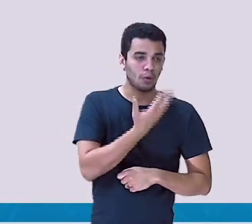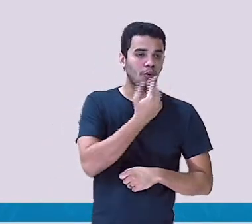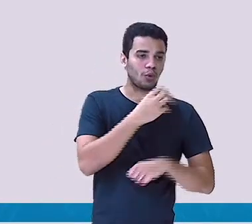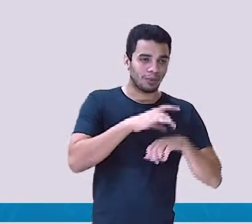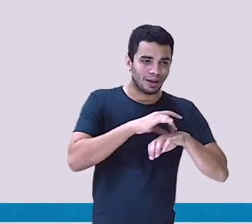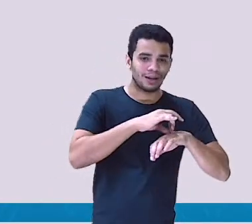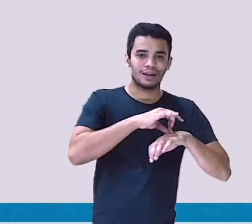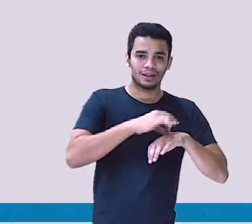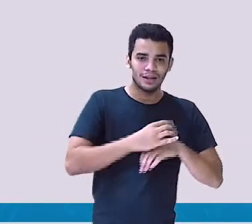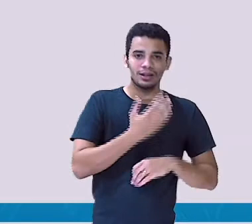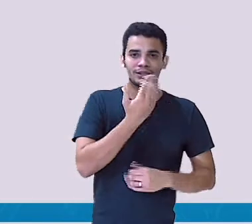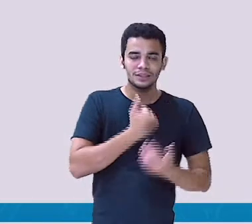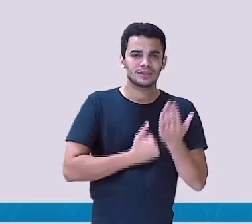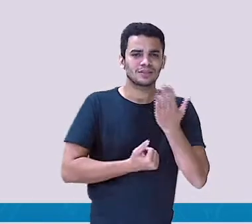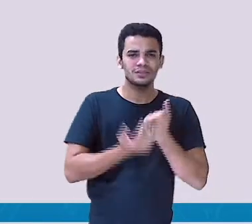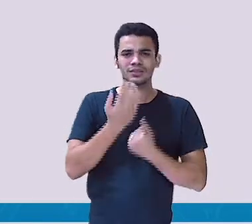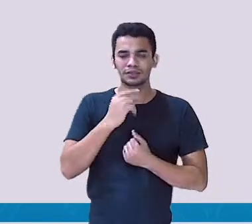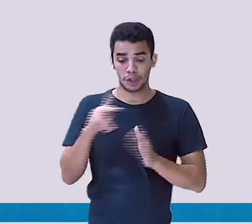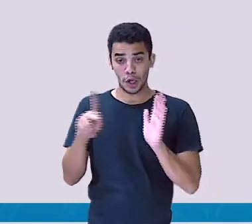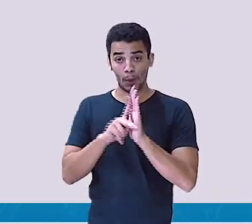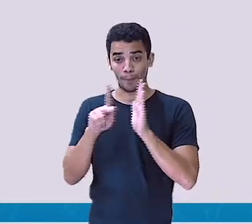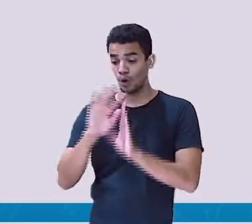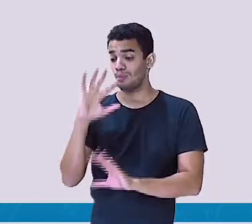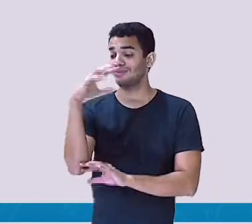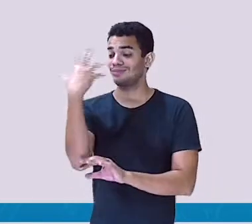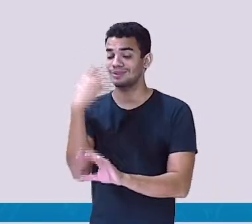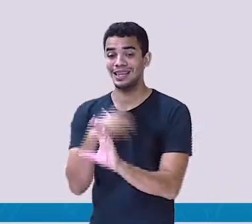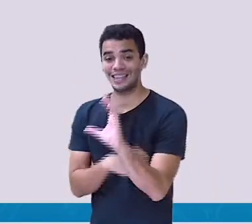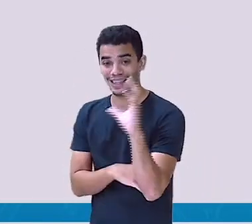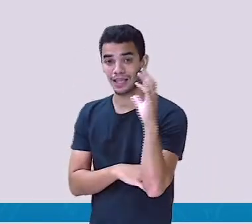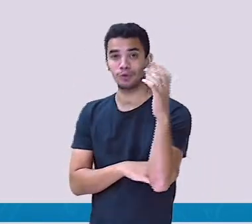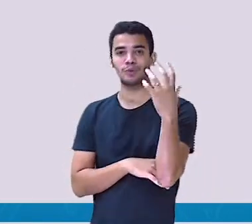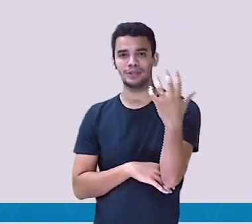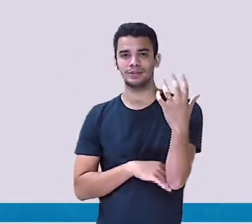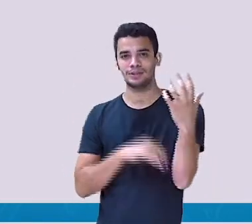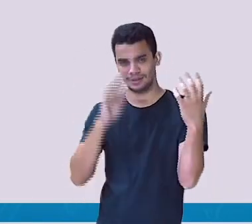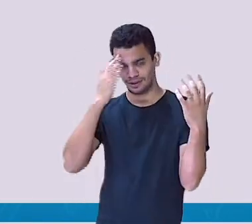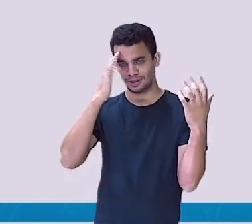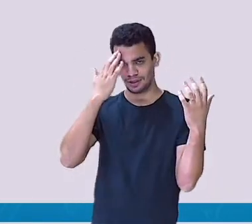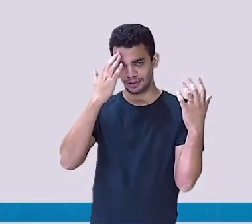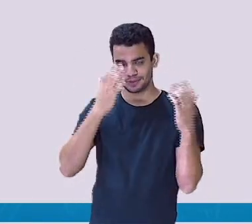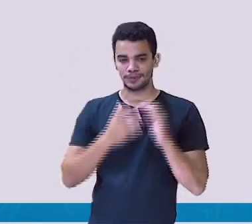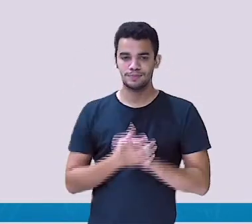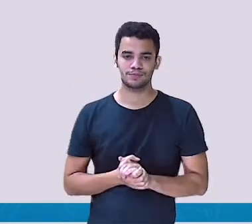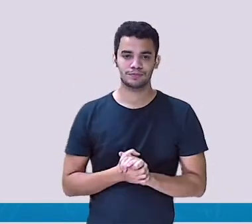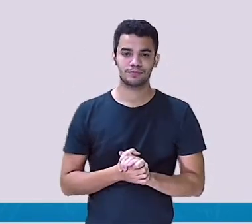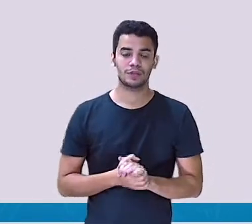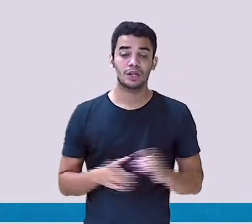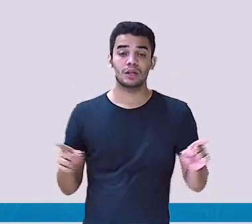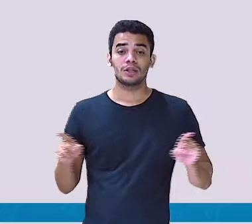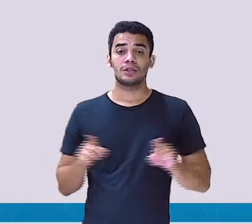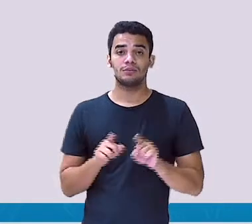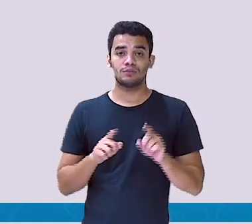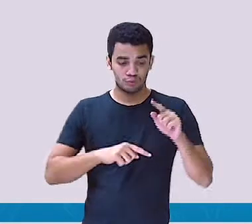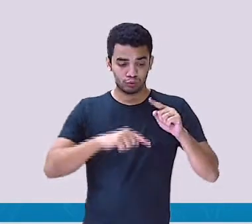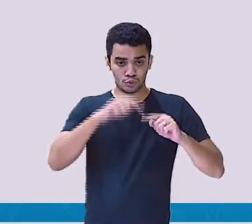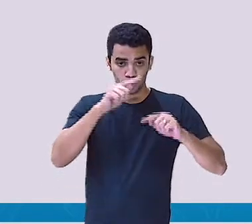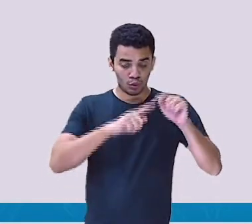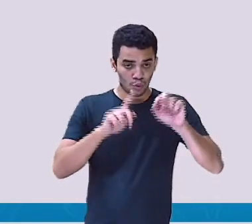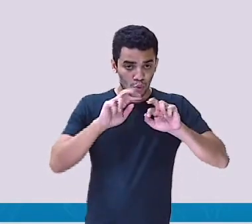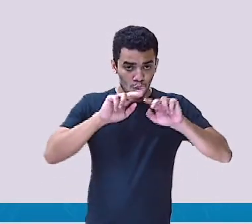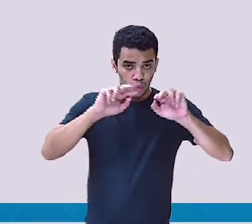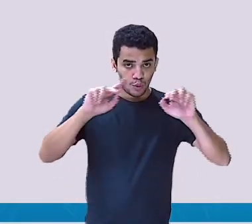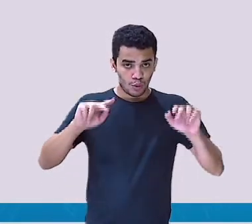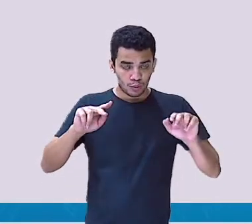várias outras situações que a natureza nos dá que suprem as nossas necessidades. Os recursos naturais